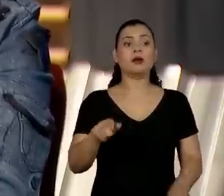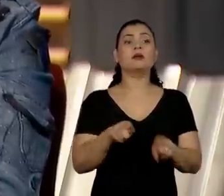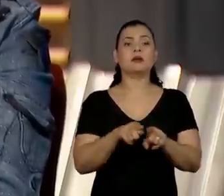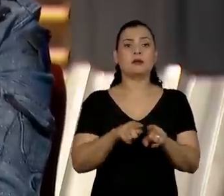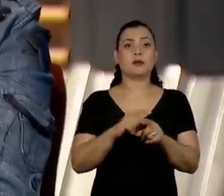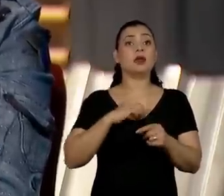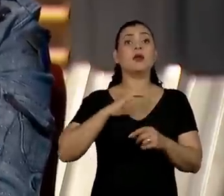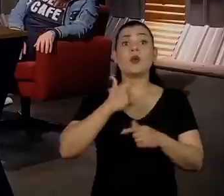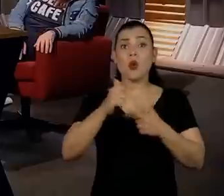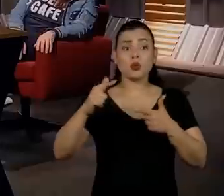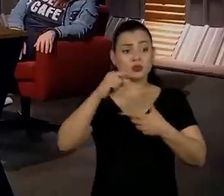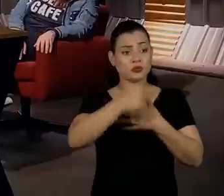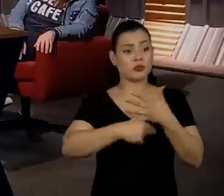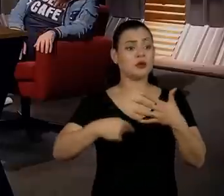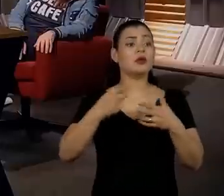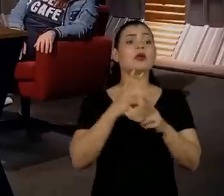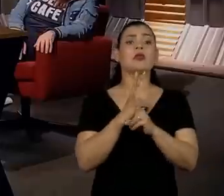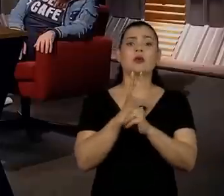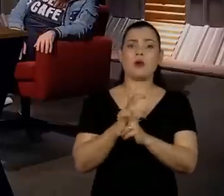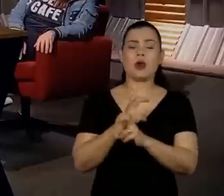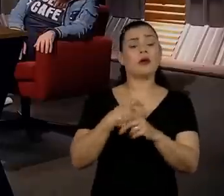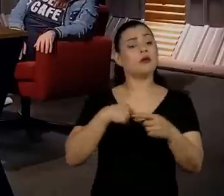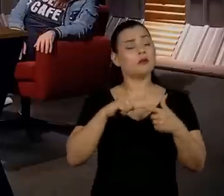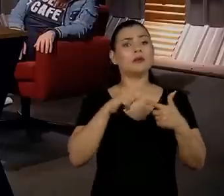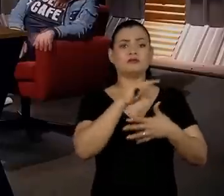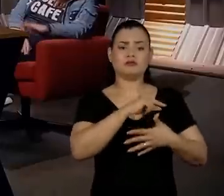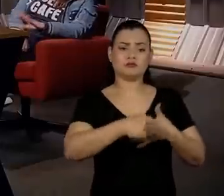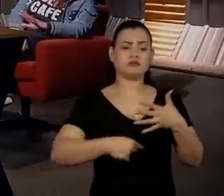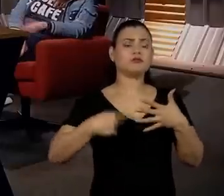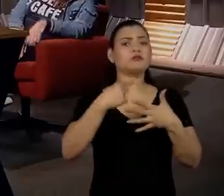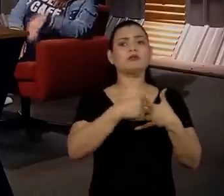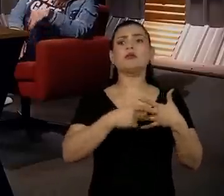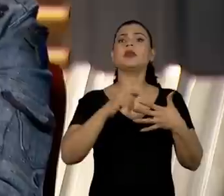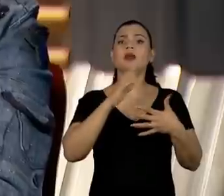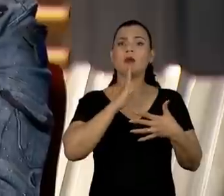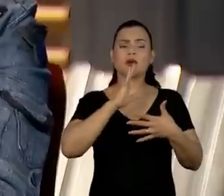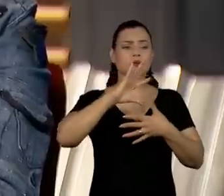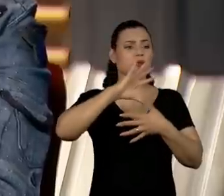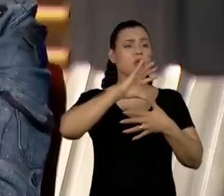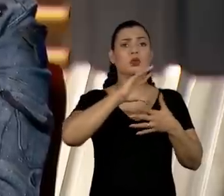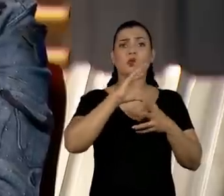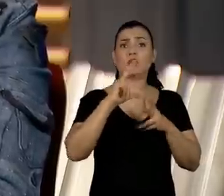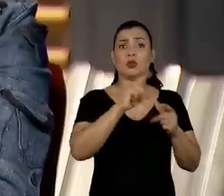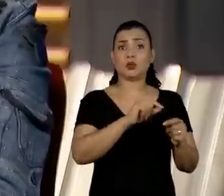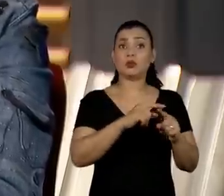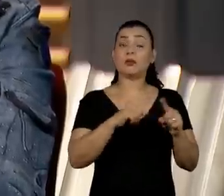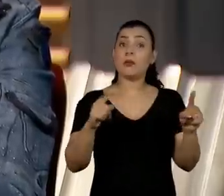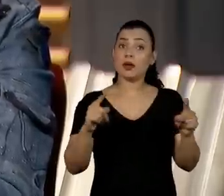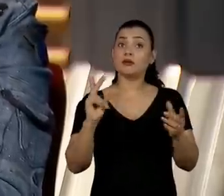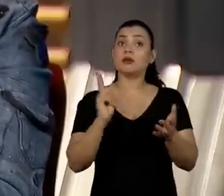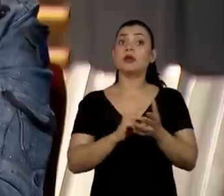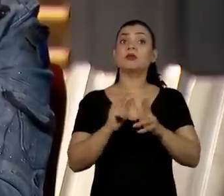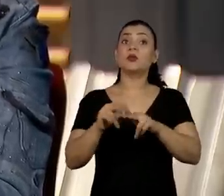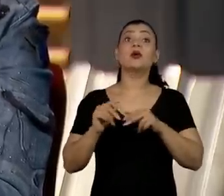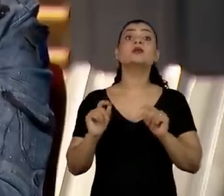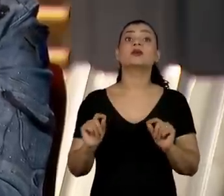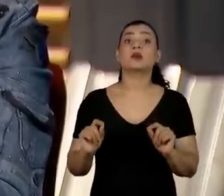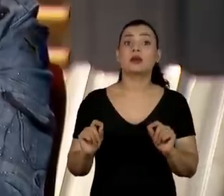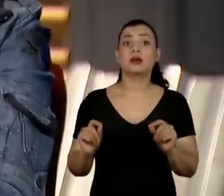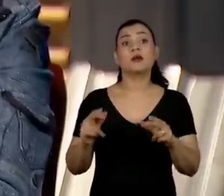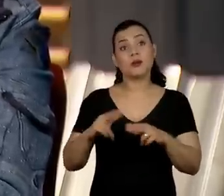todos todos os países da América Central e da América do Sul todos tudo isso através